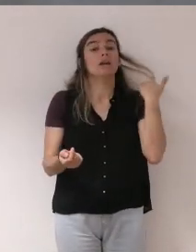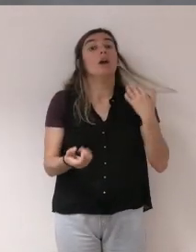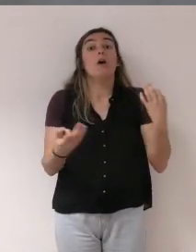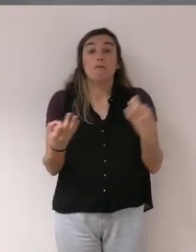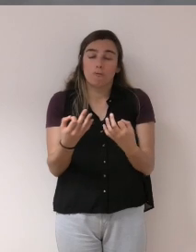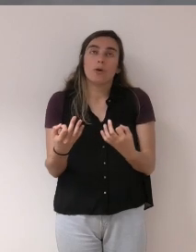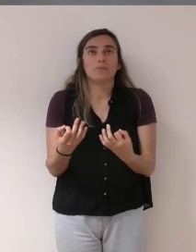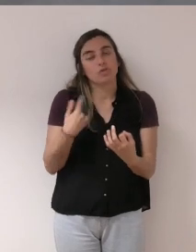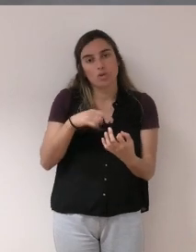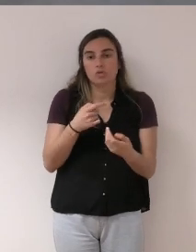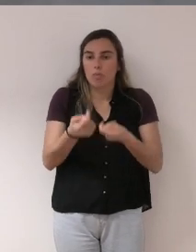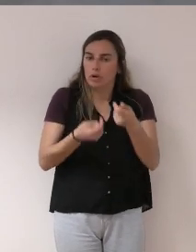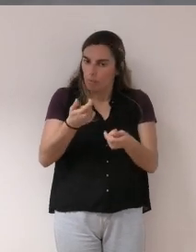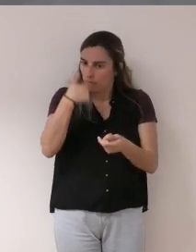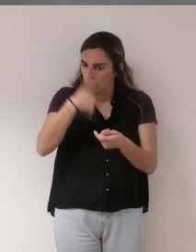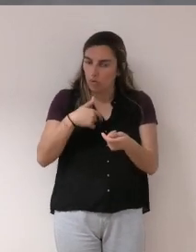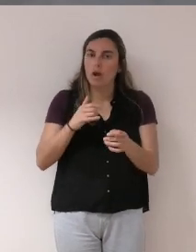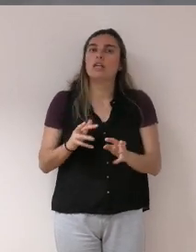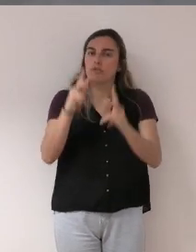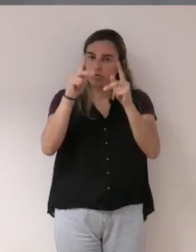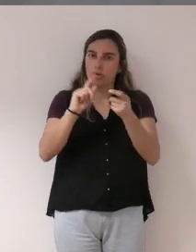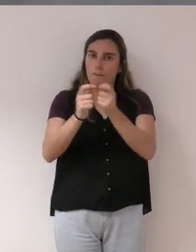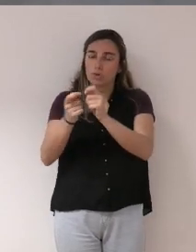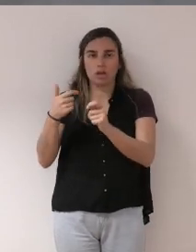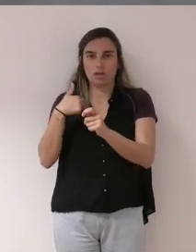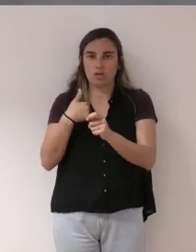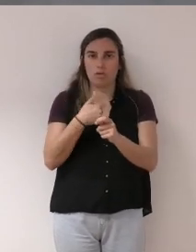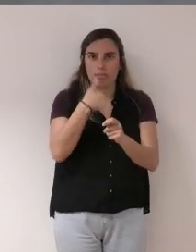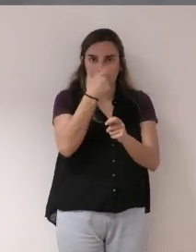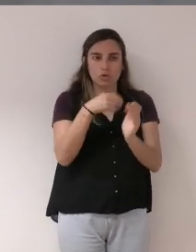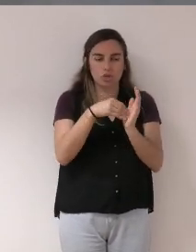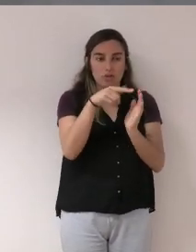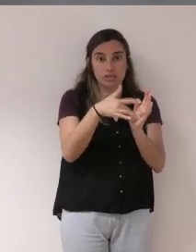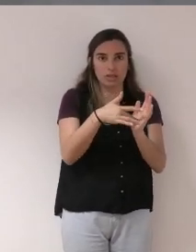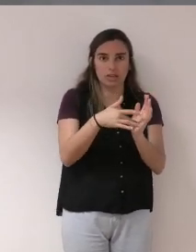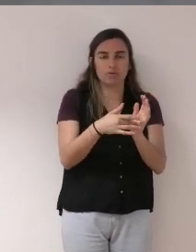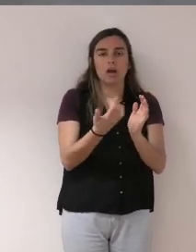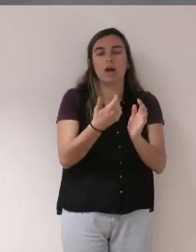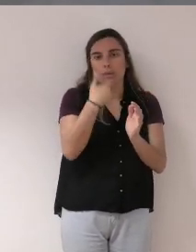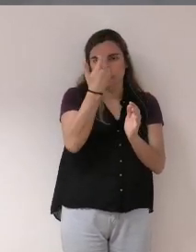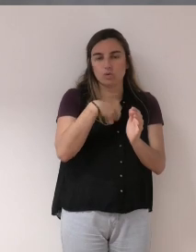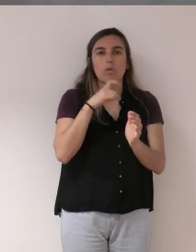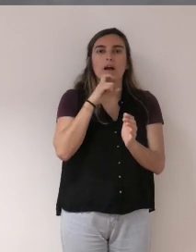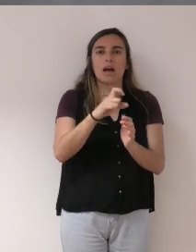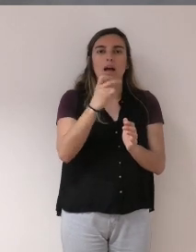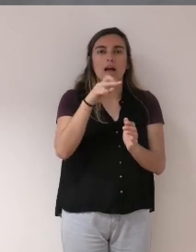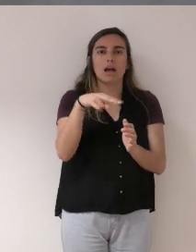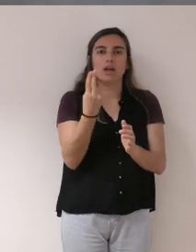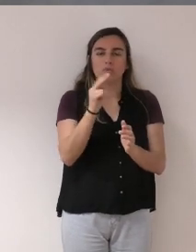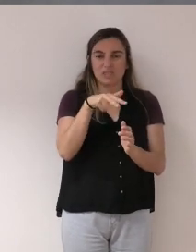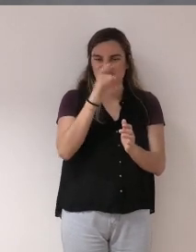sim, mas de qualquer modo, nós vamos mudando. Eu já não sou a pessoa que escreveu aquele livro Anunciação. Eu provavelmente era ingênuo o